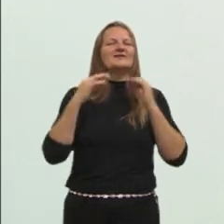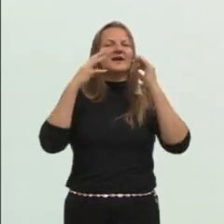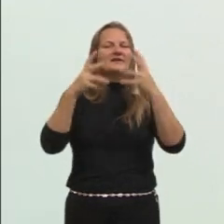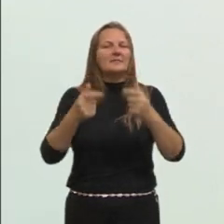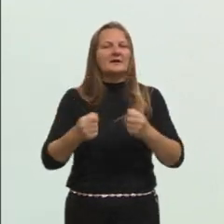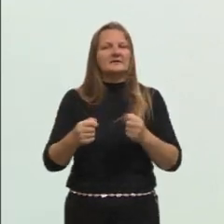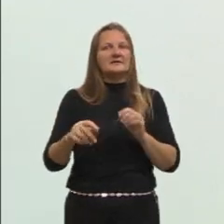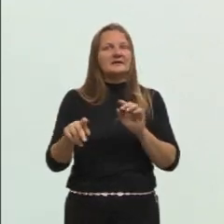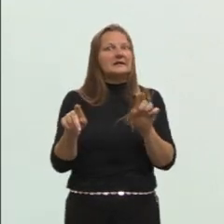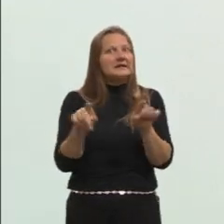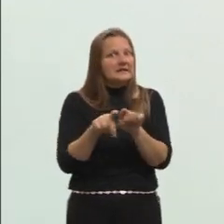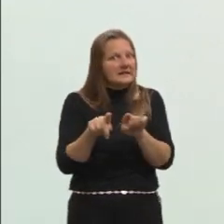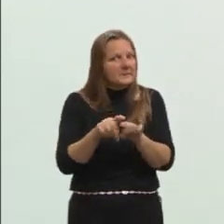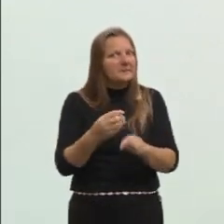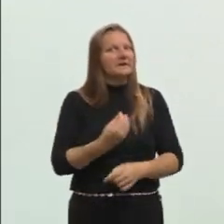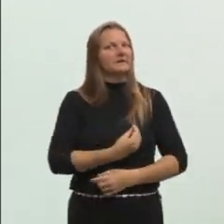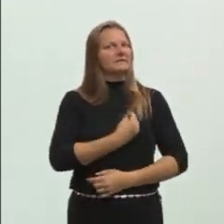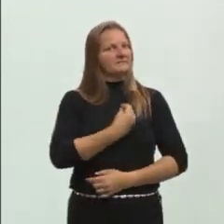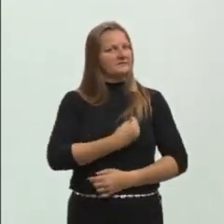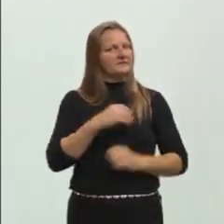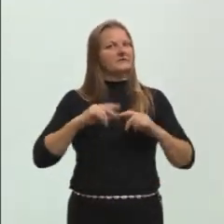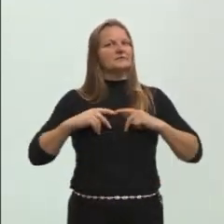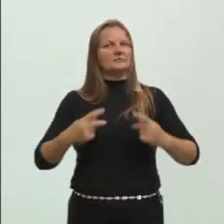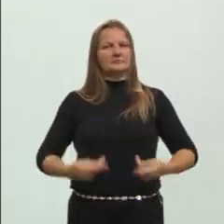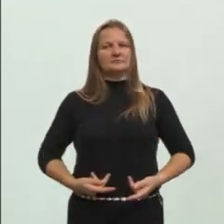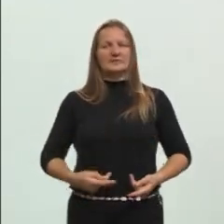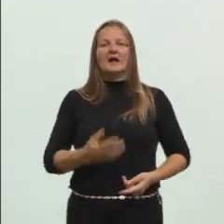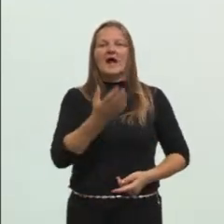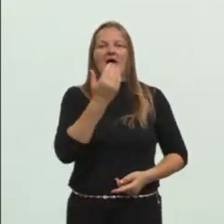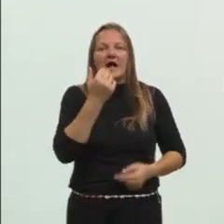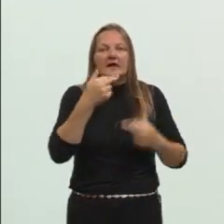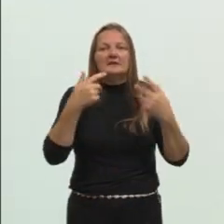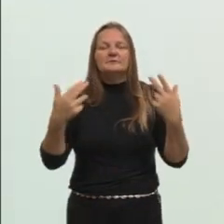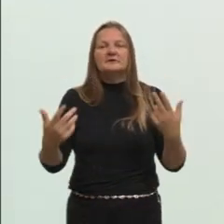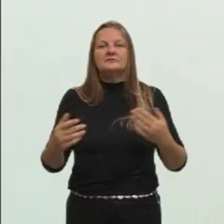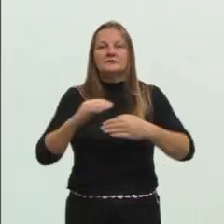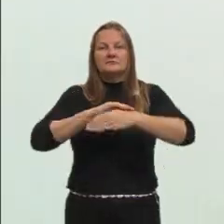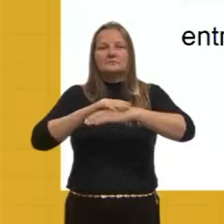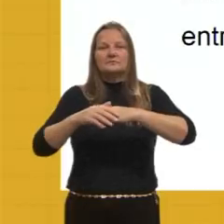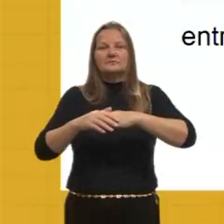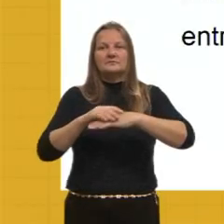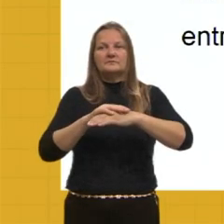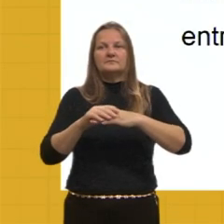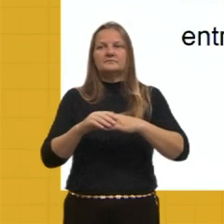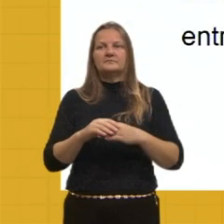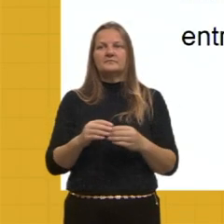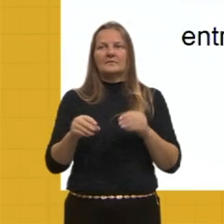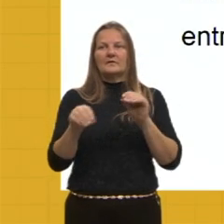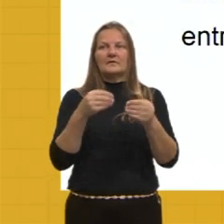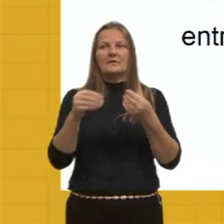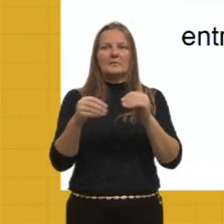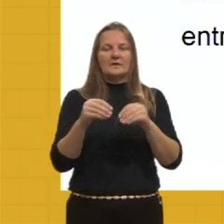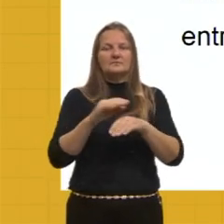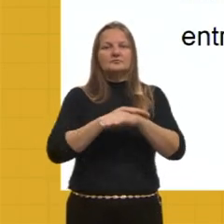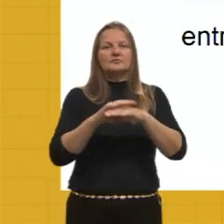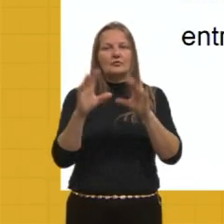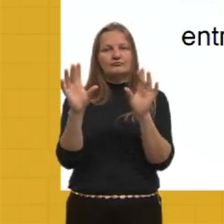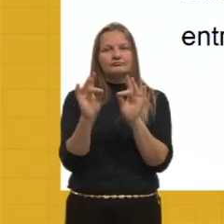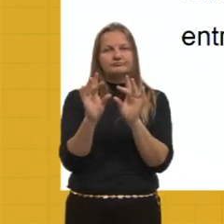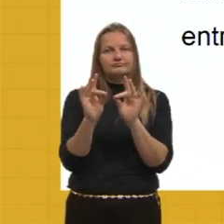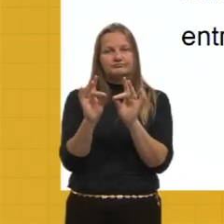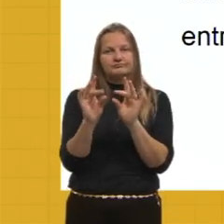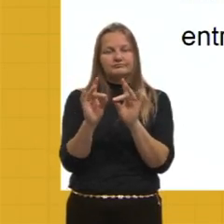nada a ver comigo tem sim também os alimentos então embalados por recipientes contendo bisfenol sofrem contaminação